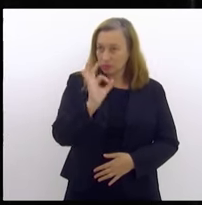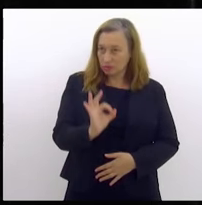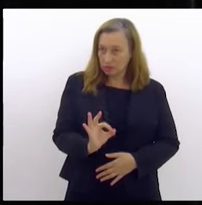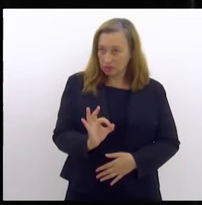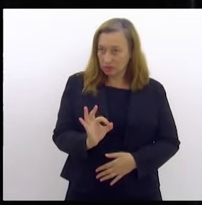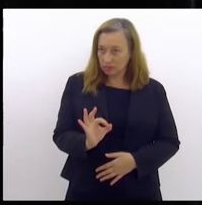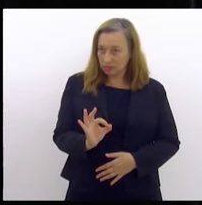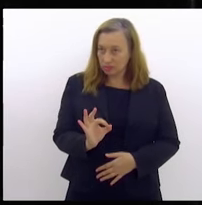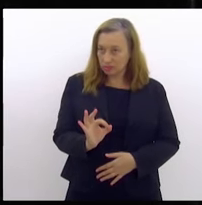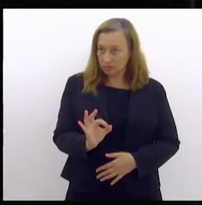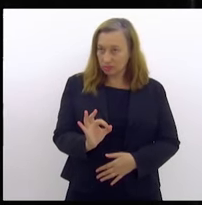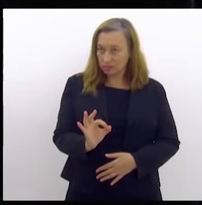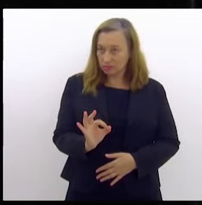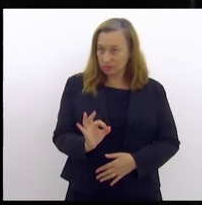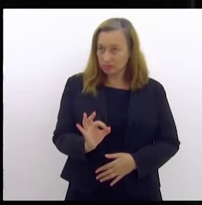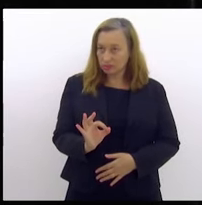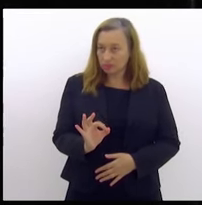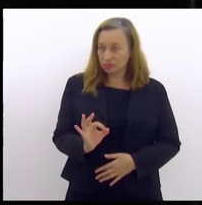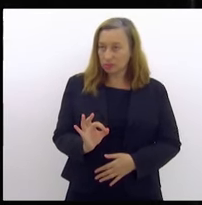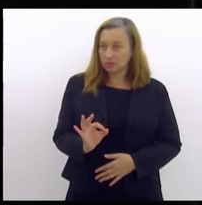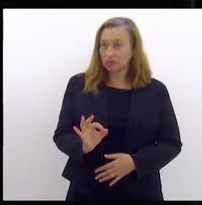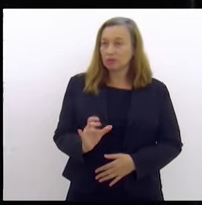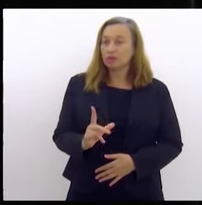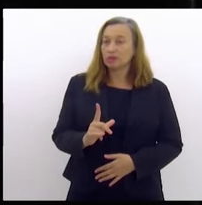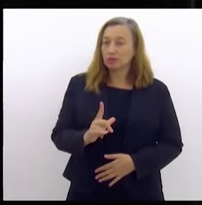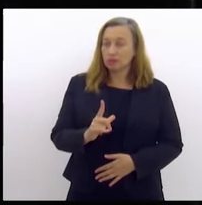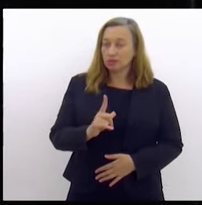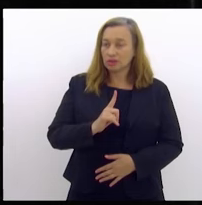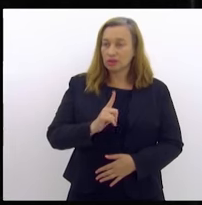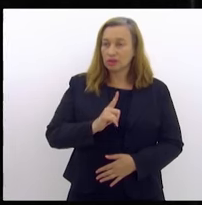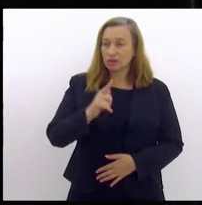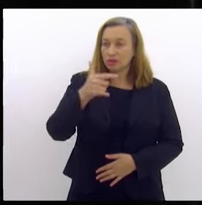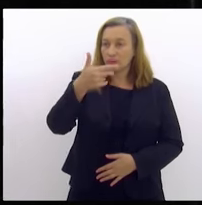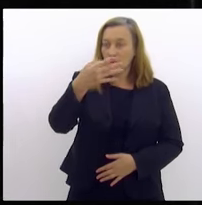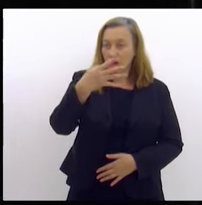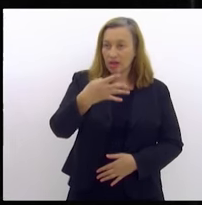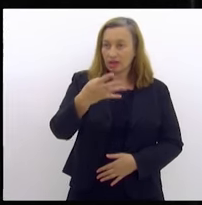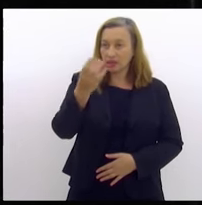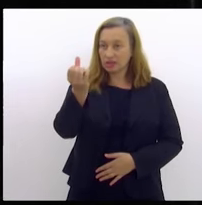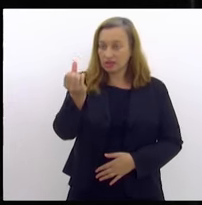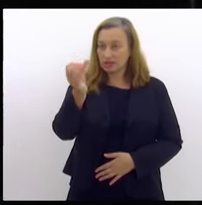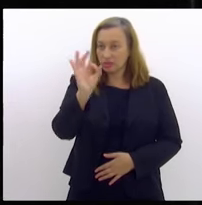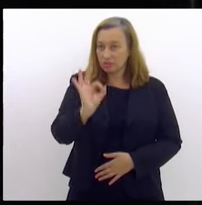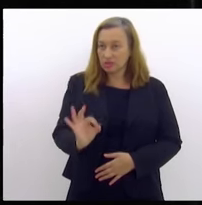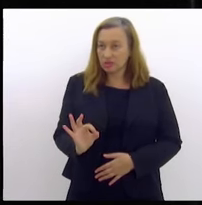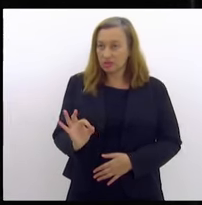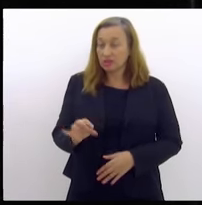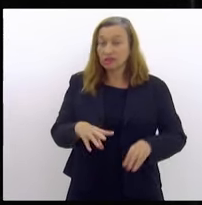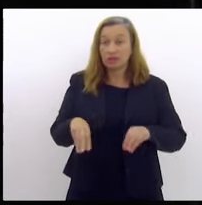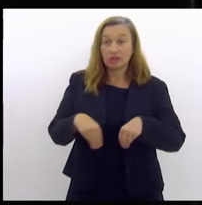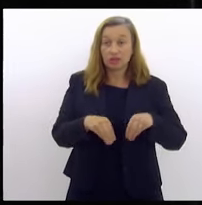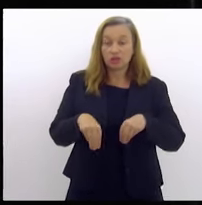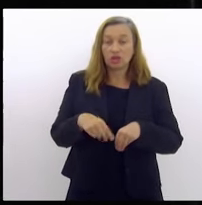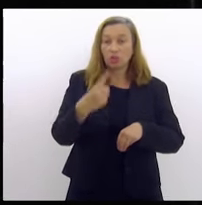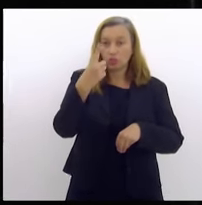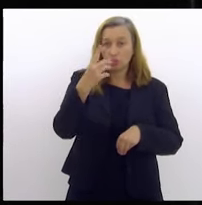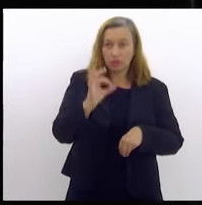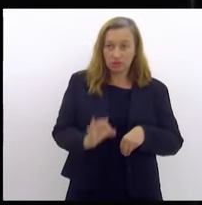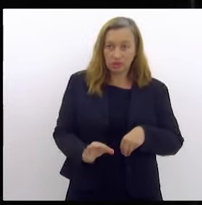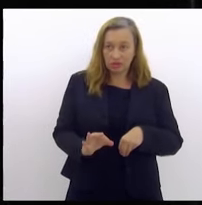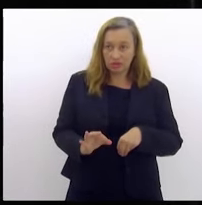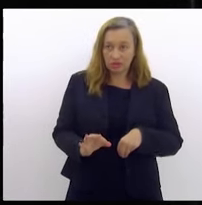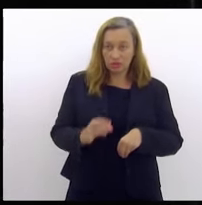1% de proprietários tem 46% das terras. Esses dados revelam. 1%